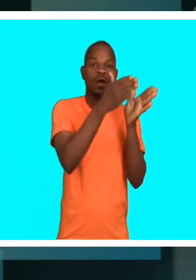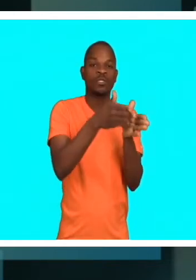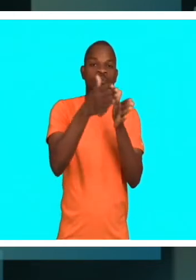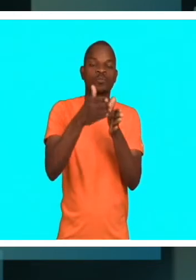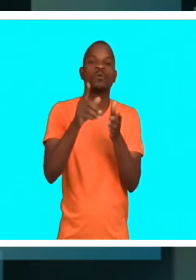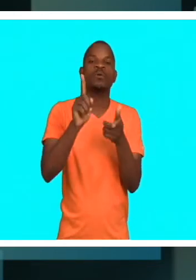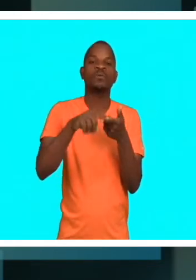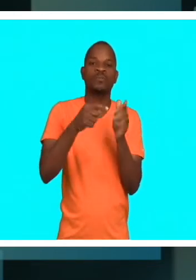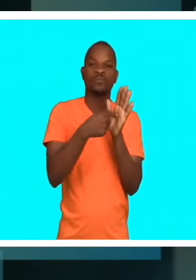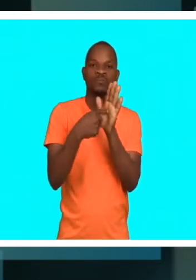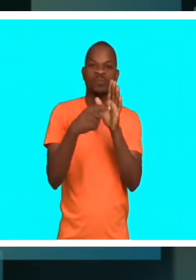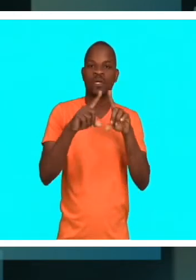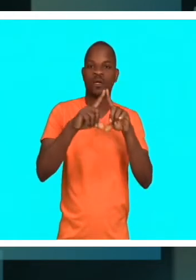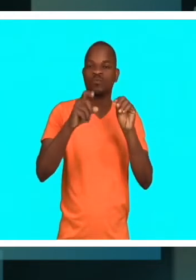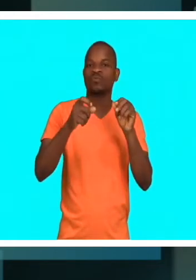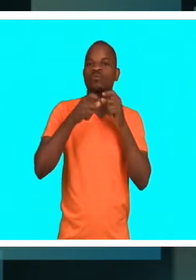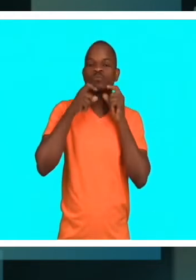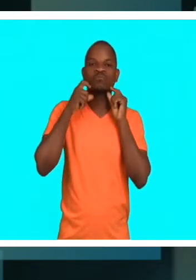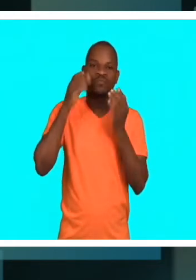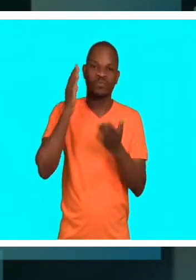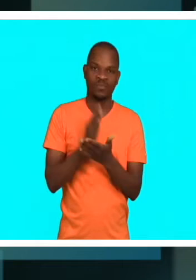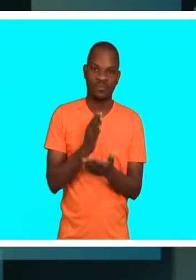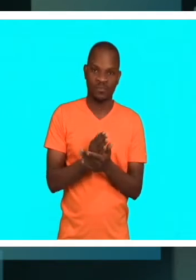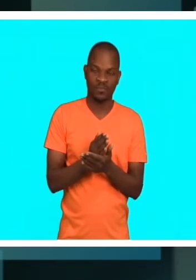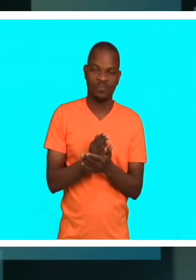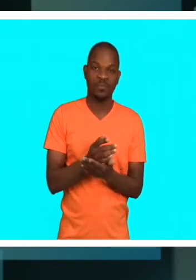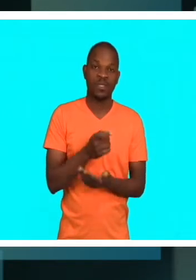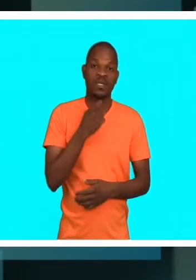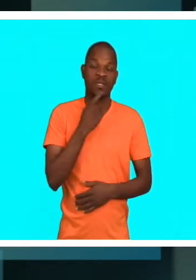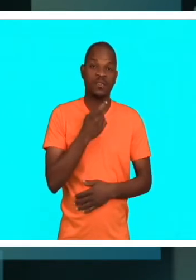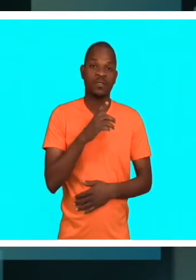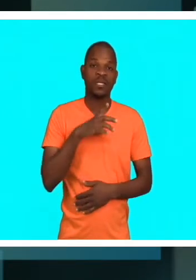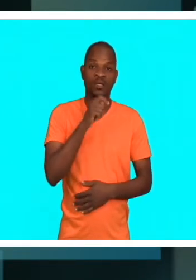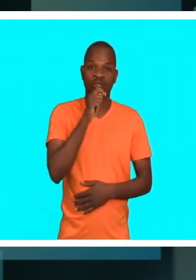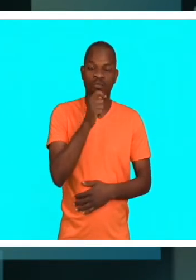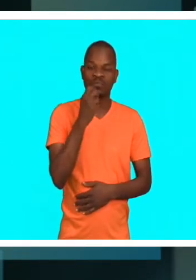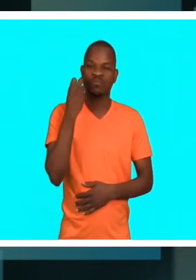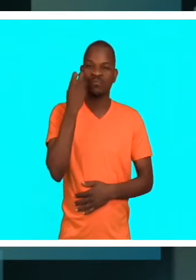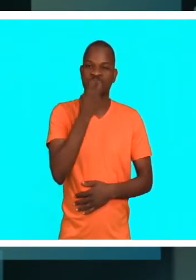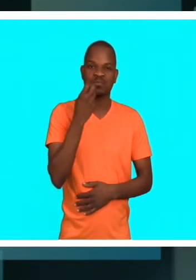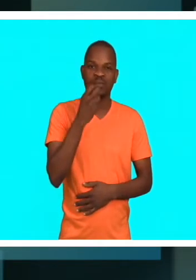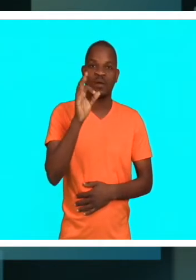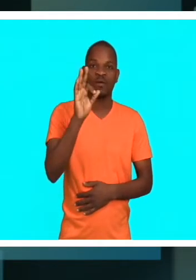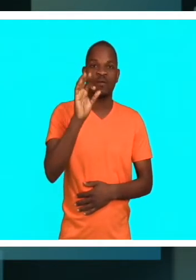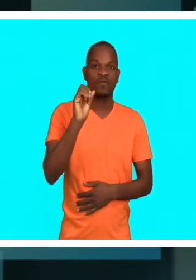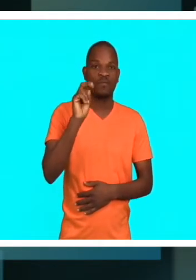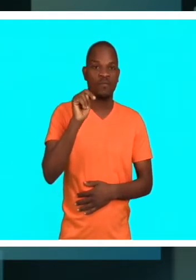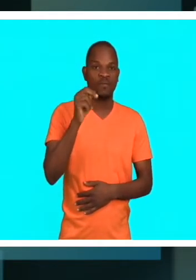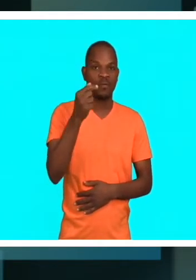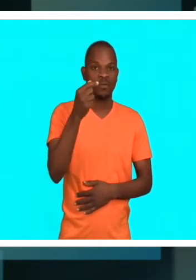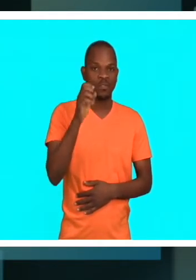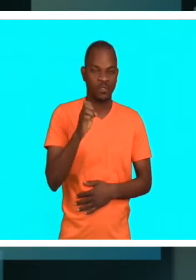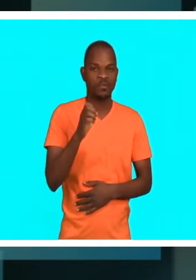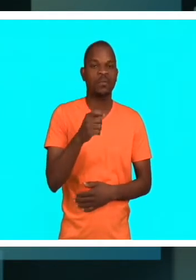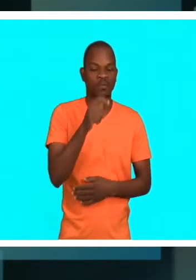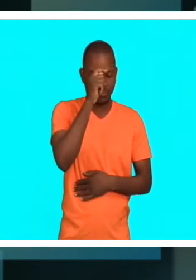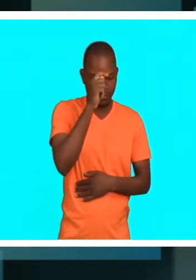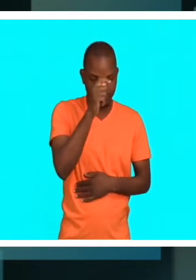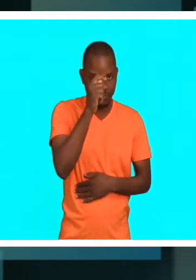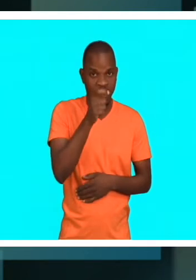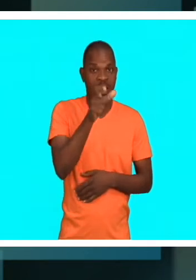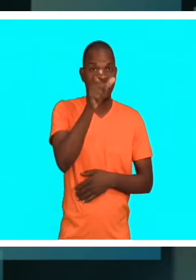as pessoas e retratam a realidade dos moçambicanos. É um jornalismo que procura as fontes,